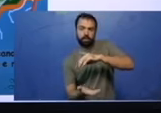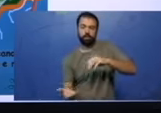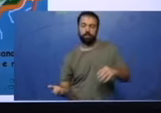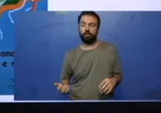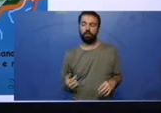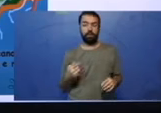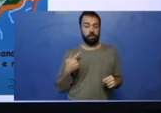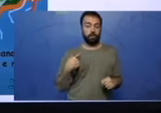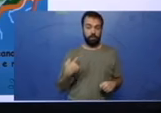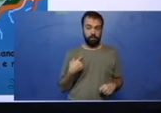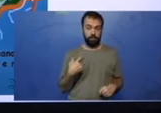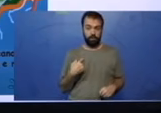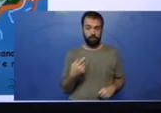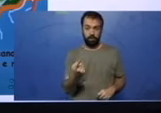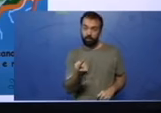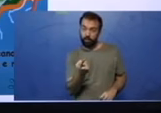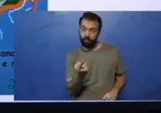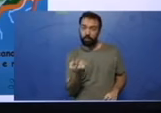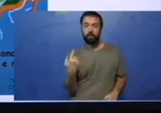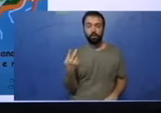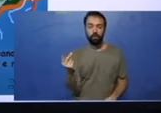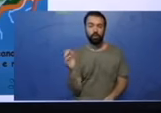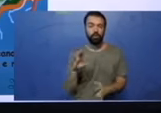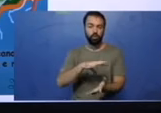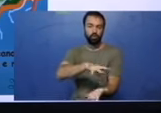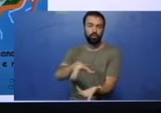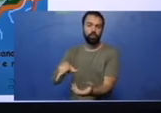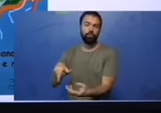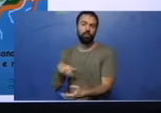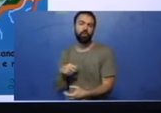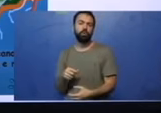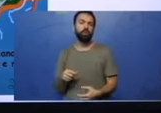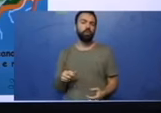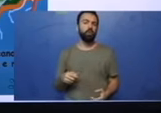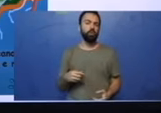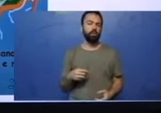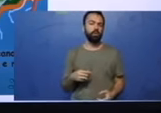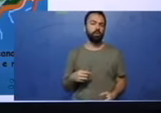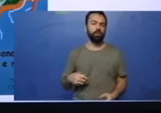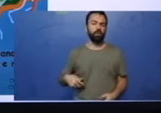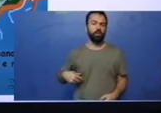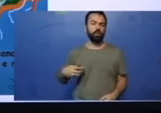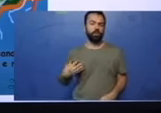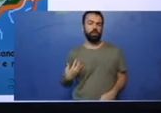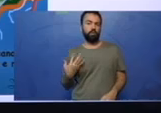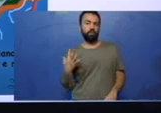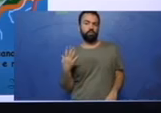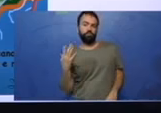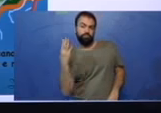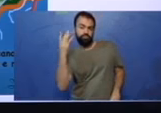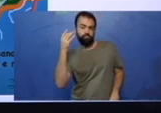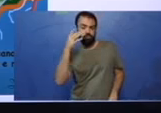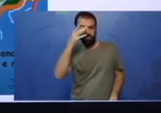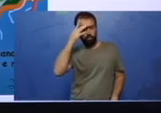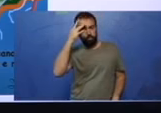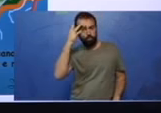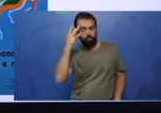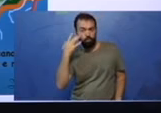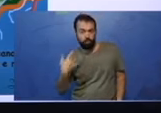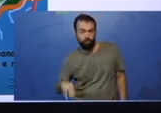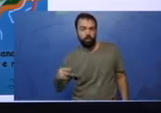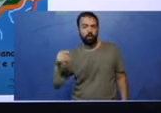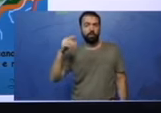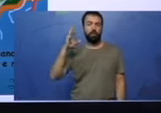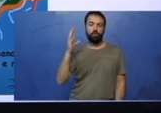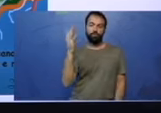vivos também, a água do corpo das pessoas, a água das plantas. Então, qualquer água presente em qualquer ambiente, ela